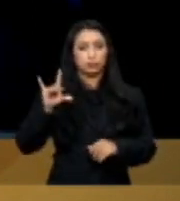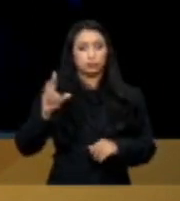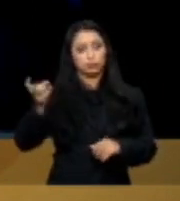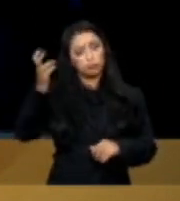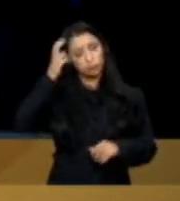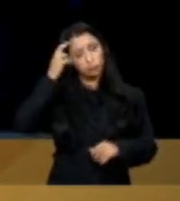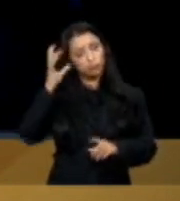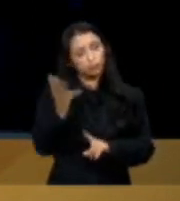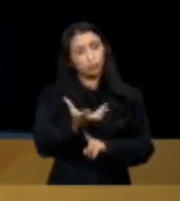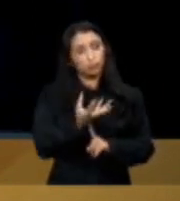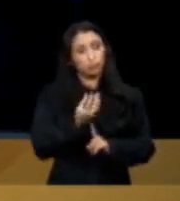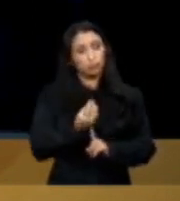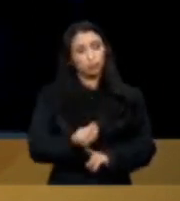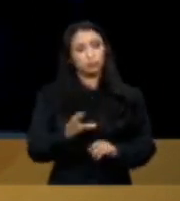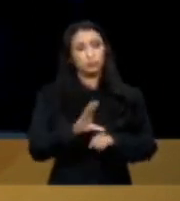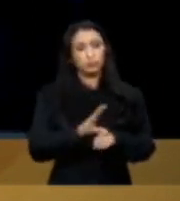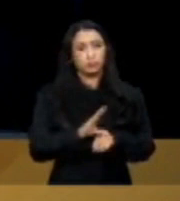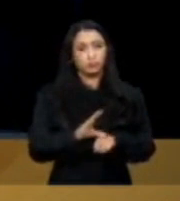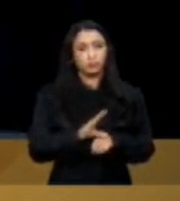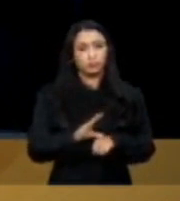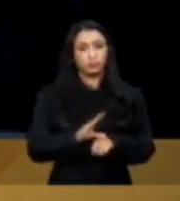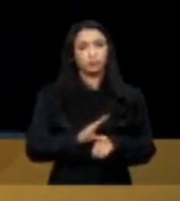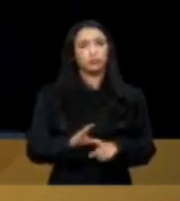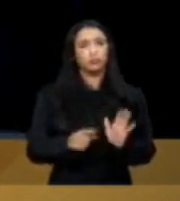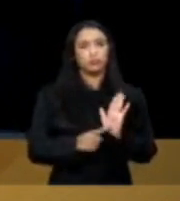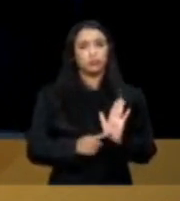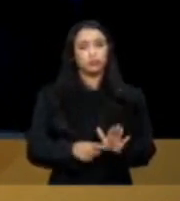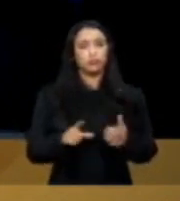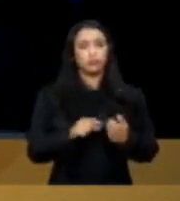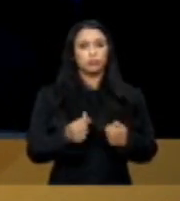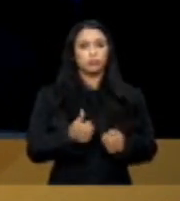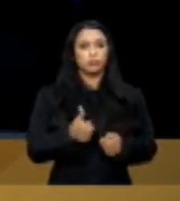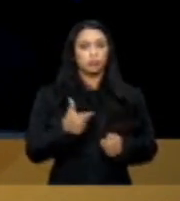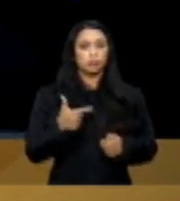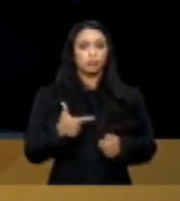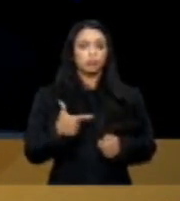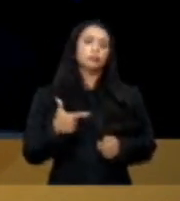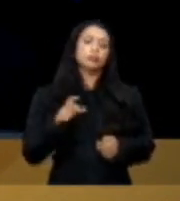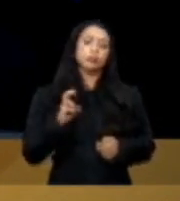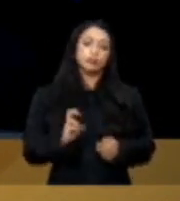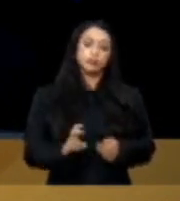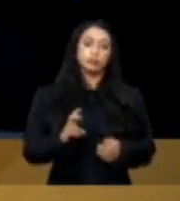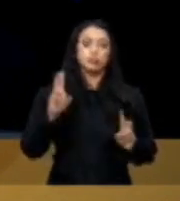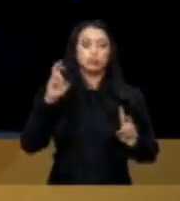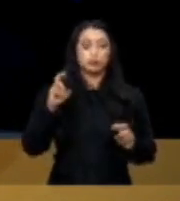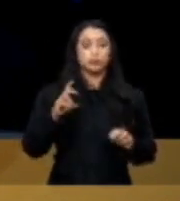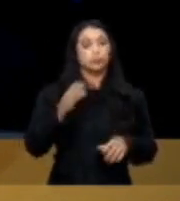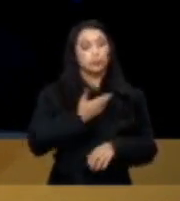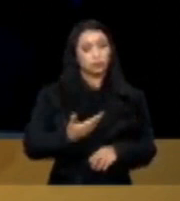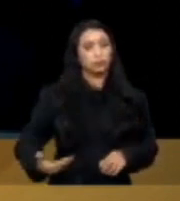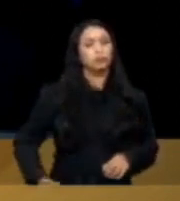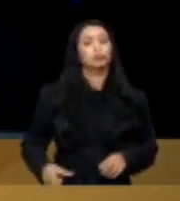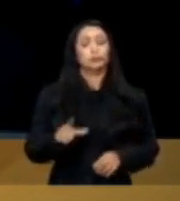arte. Por sua vez, a Constituição brasileira estabelece, no artigo 215, abro aspas, o Estado garantirá a todos